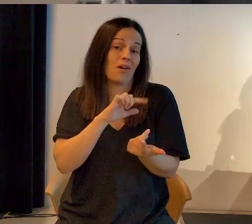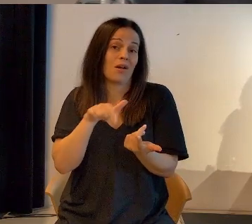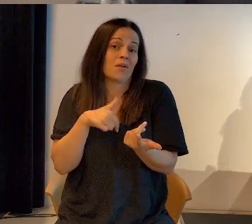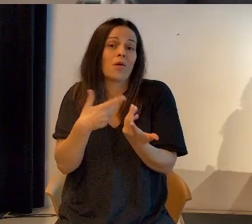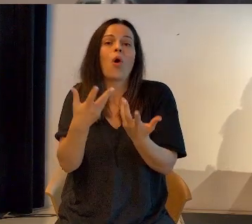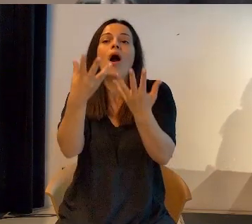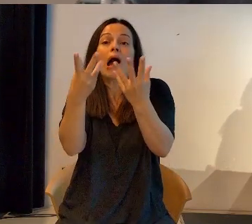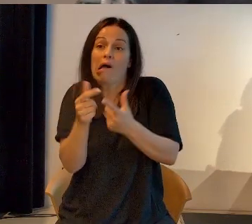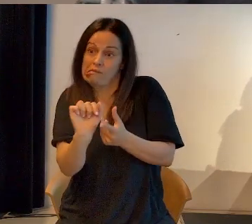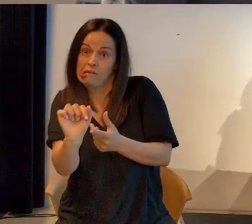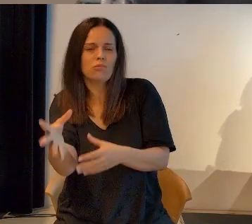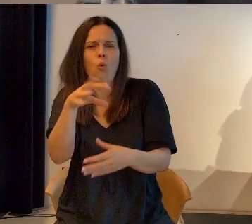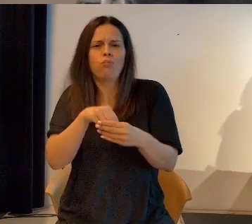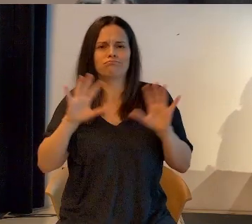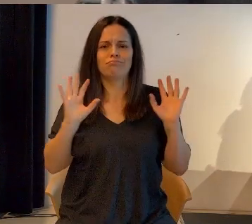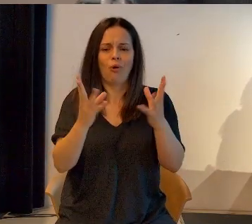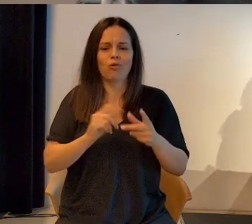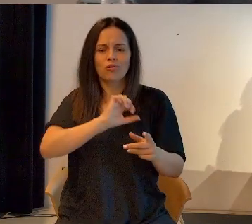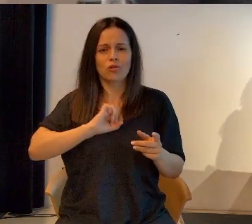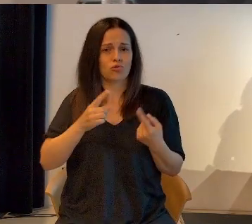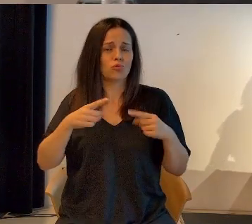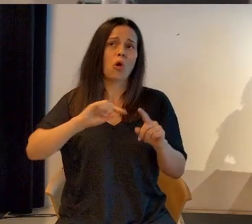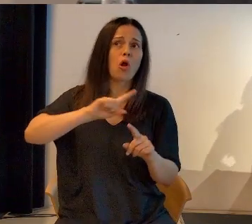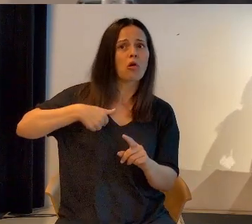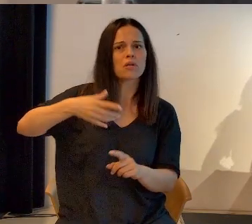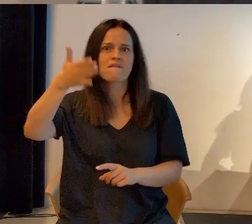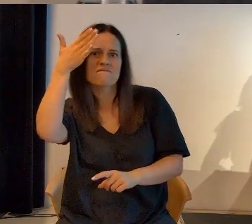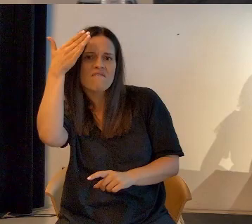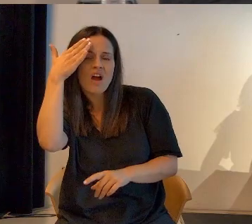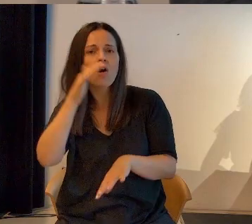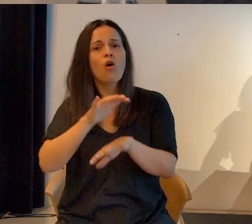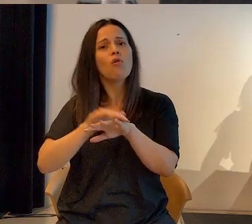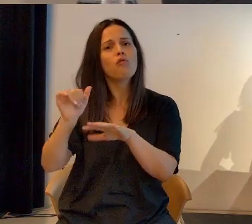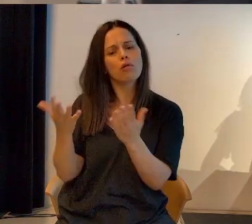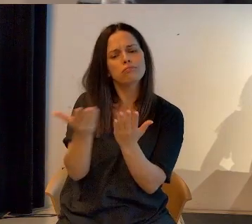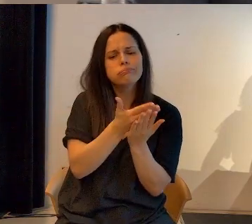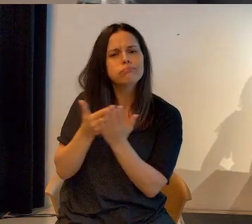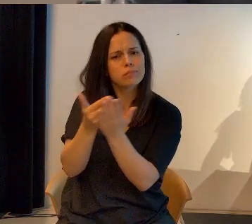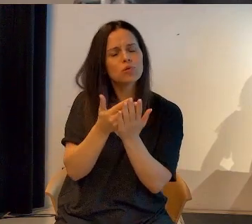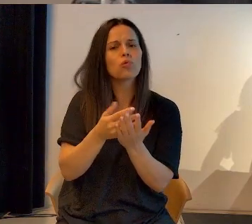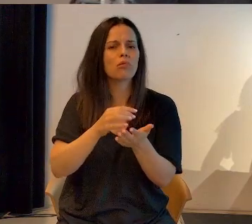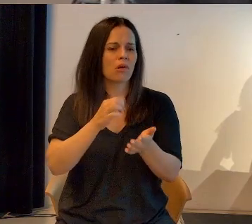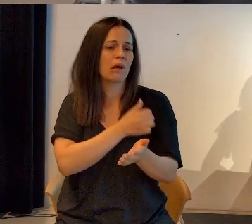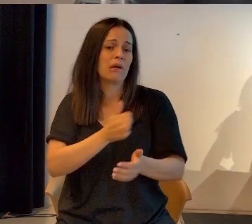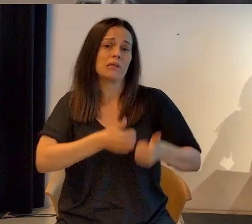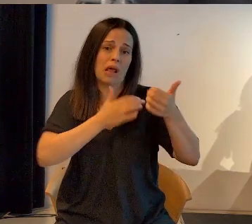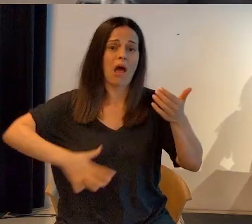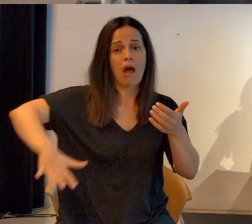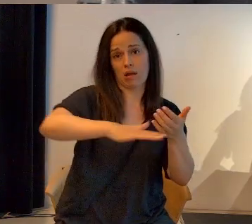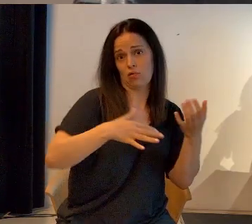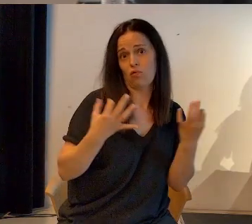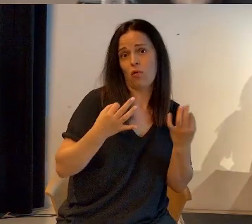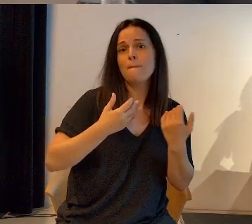entram nestas contas. Portanto, nós temos a ideia, através do estudo que foi feito, do impacto económico na cidade, mas não conseguimos, se